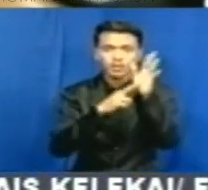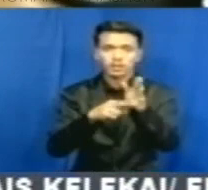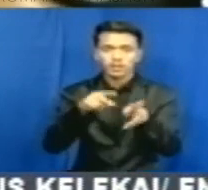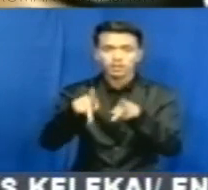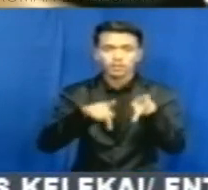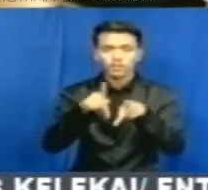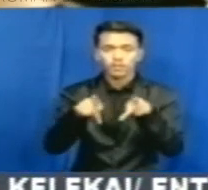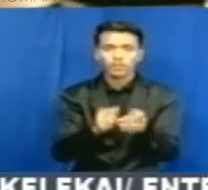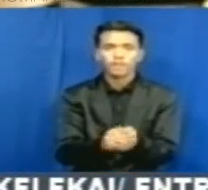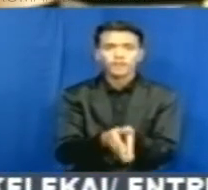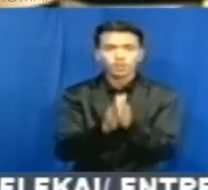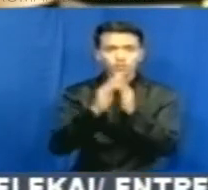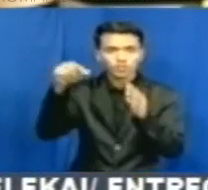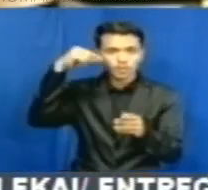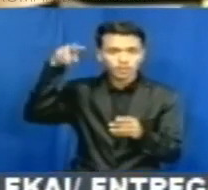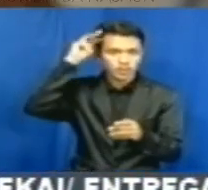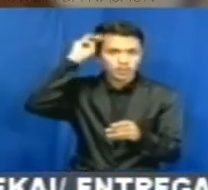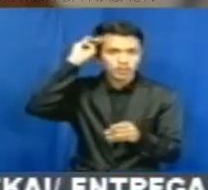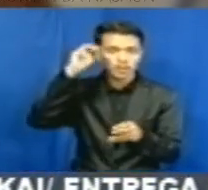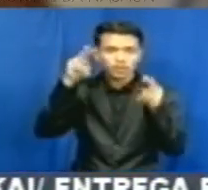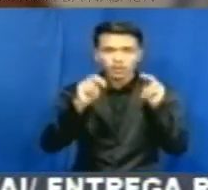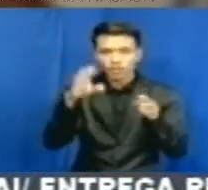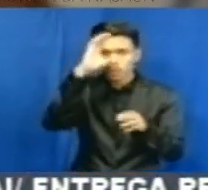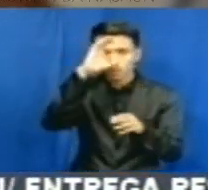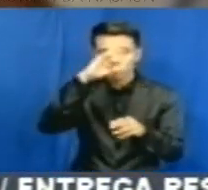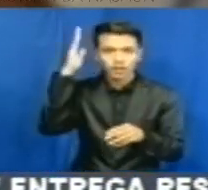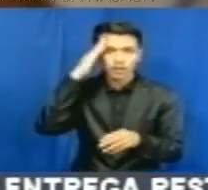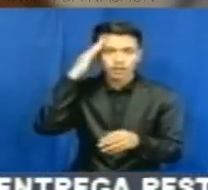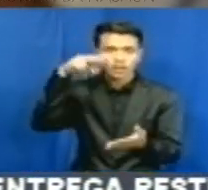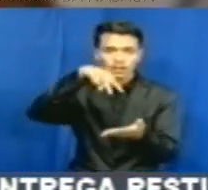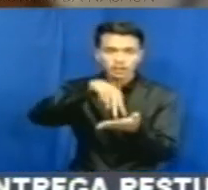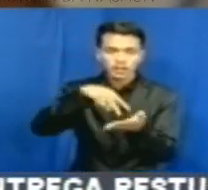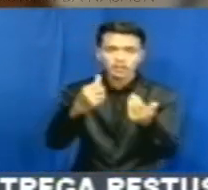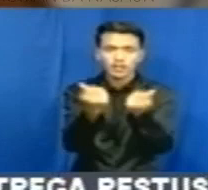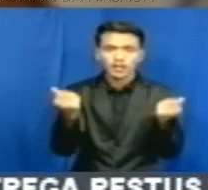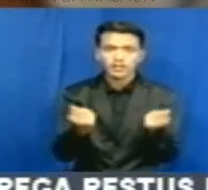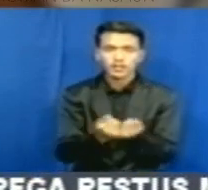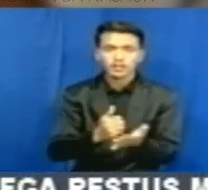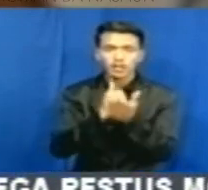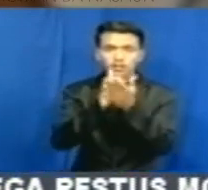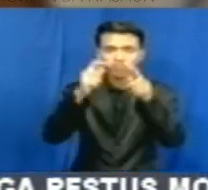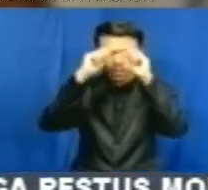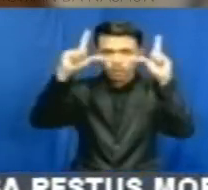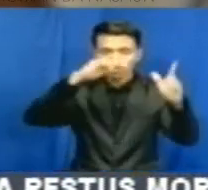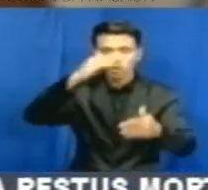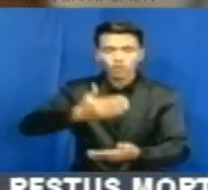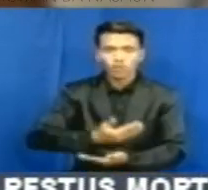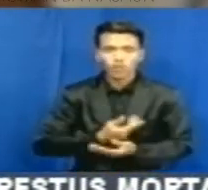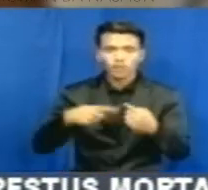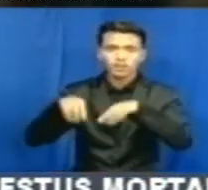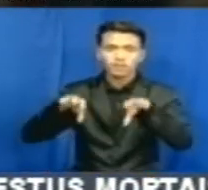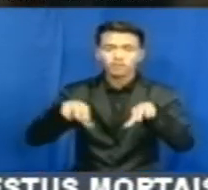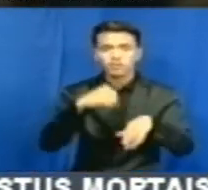Hirakne, Suzereba Ministério Relevante, tem que buca hatene existência agência nebe facilita Timoruan Sira ba serviço e